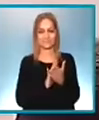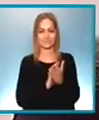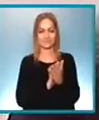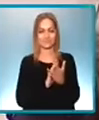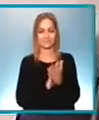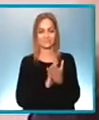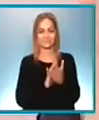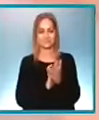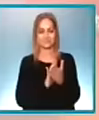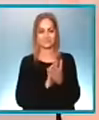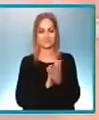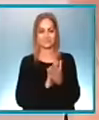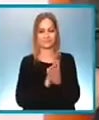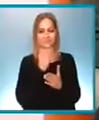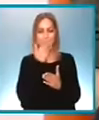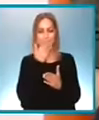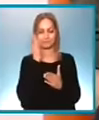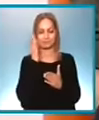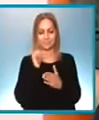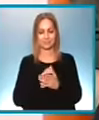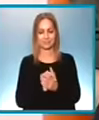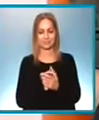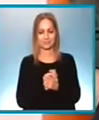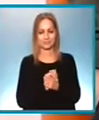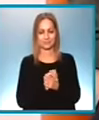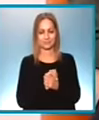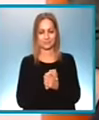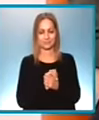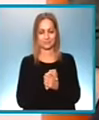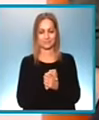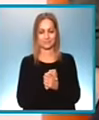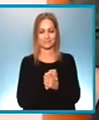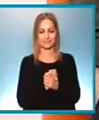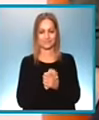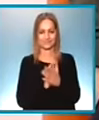Deixa tudo. Tchau. Ljubilas.